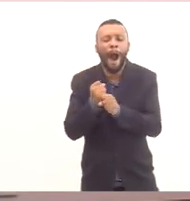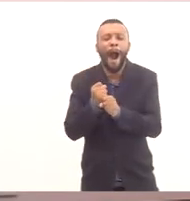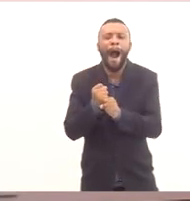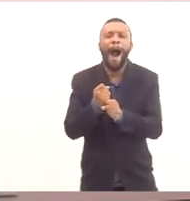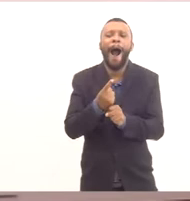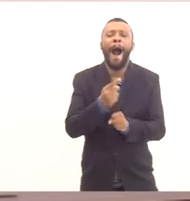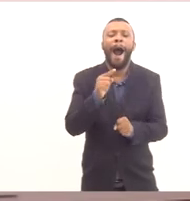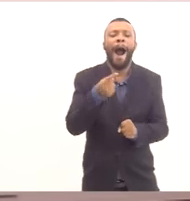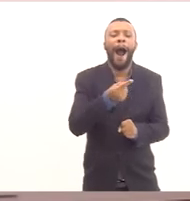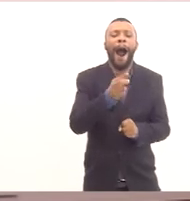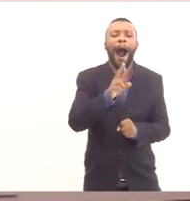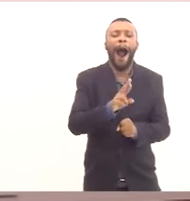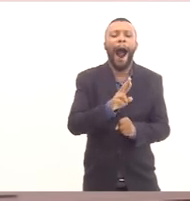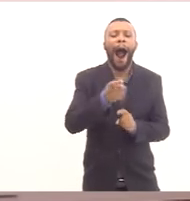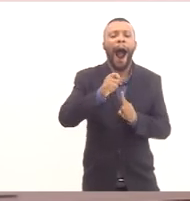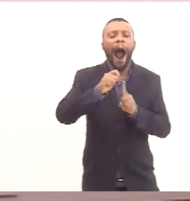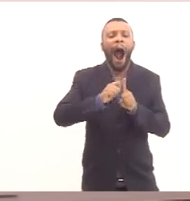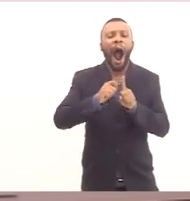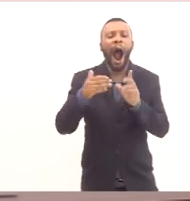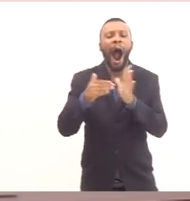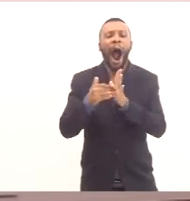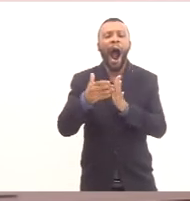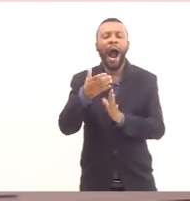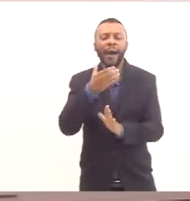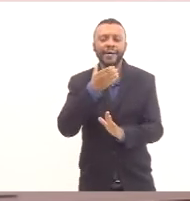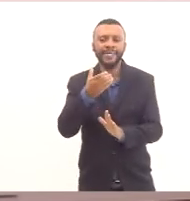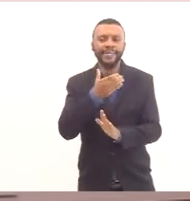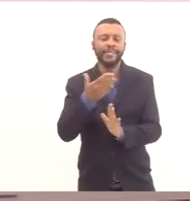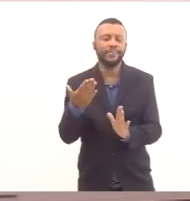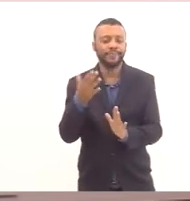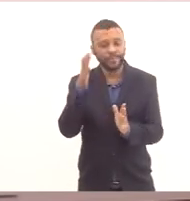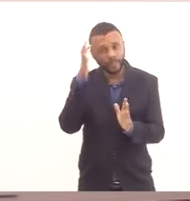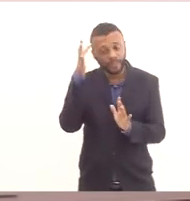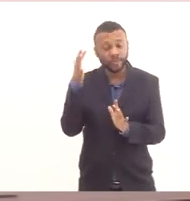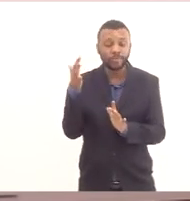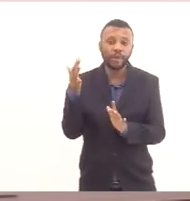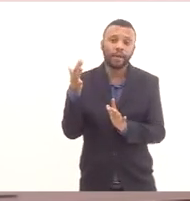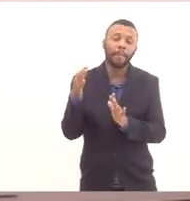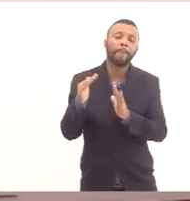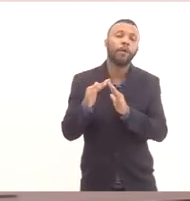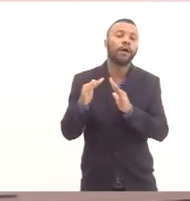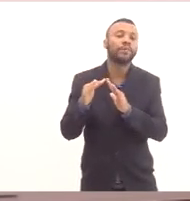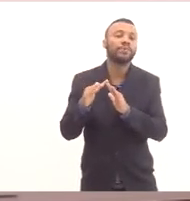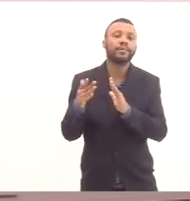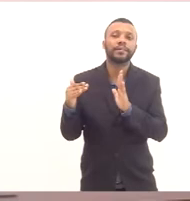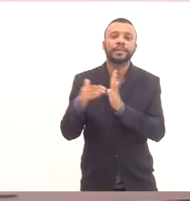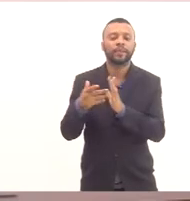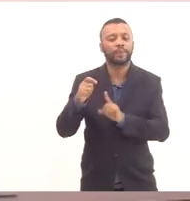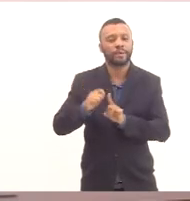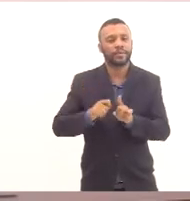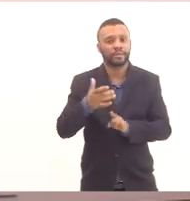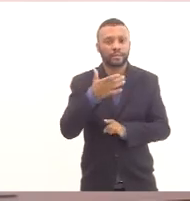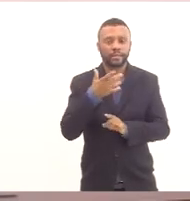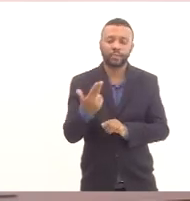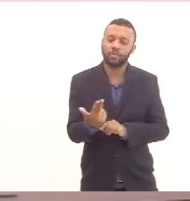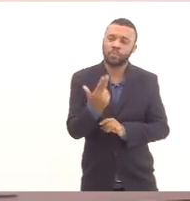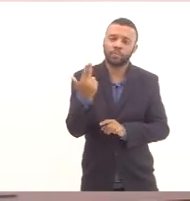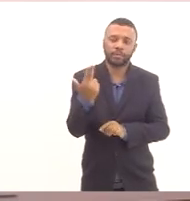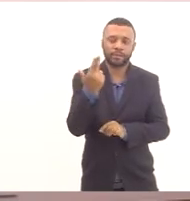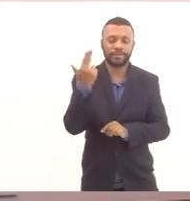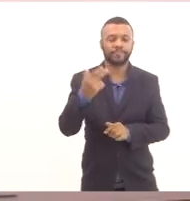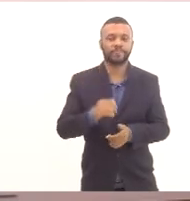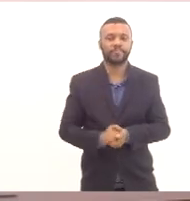Abril reais mês até desenho colocar sociais que vai resolver moradia até dezembro em não tem como então só